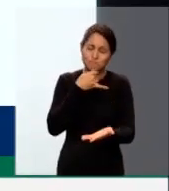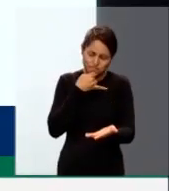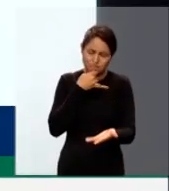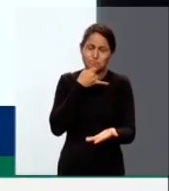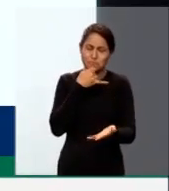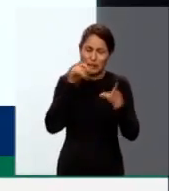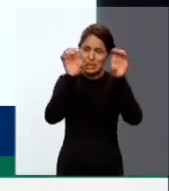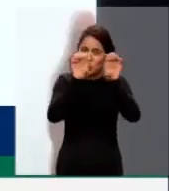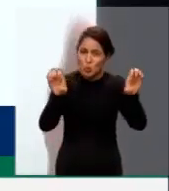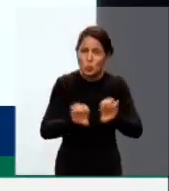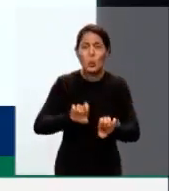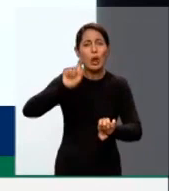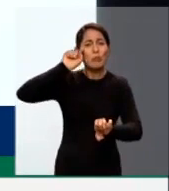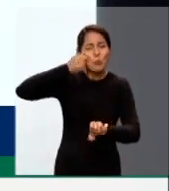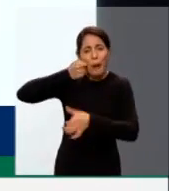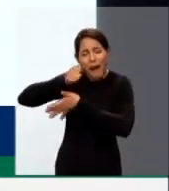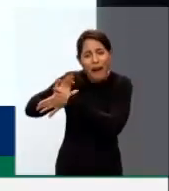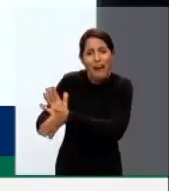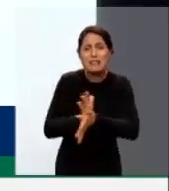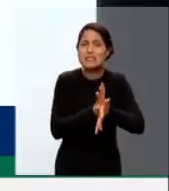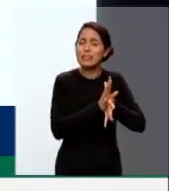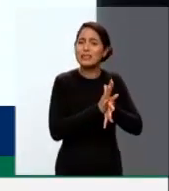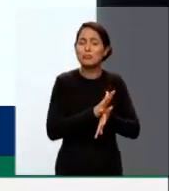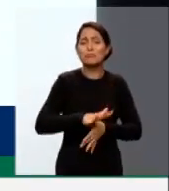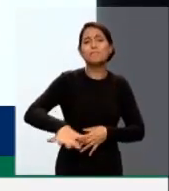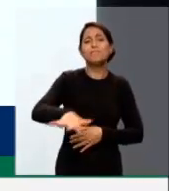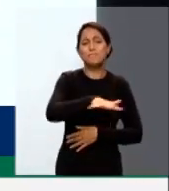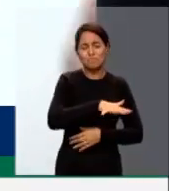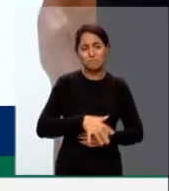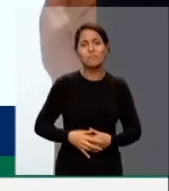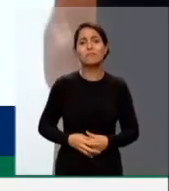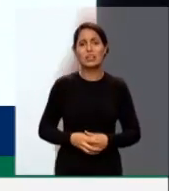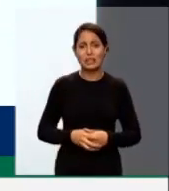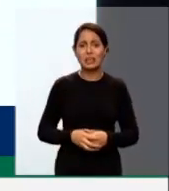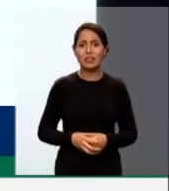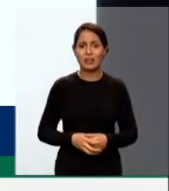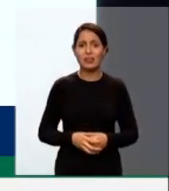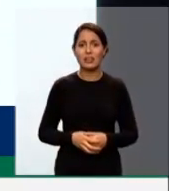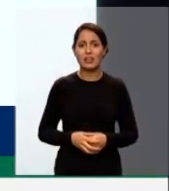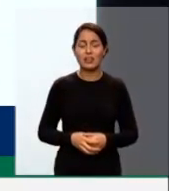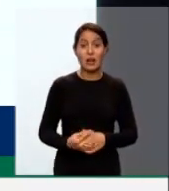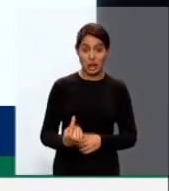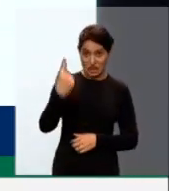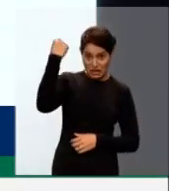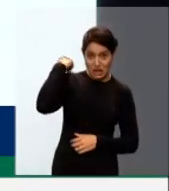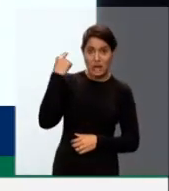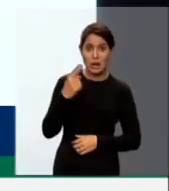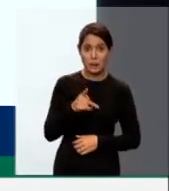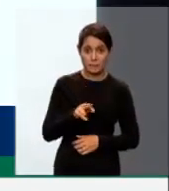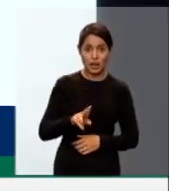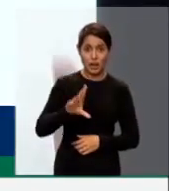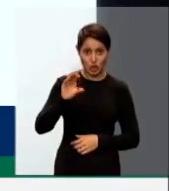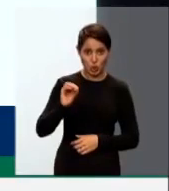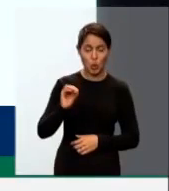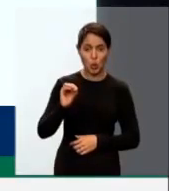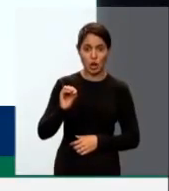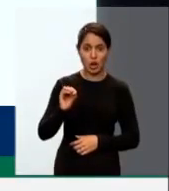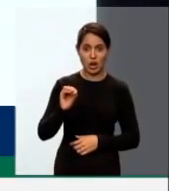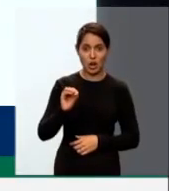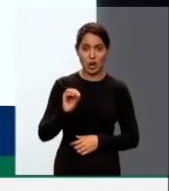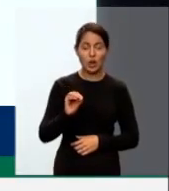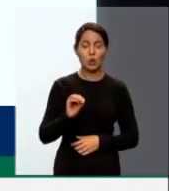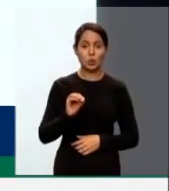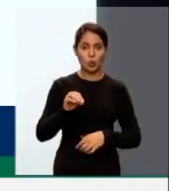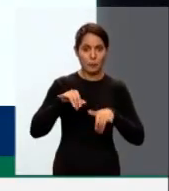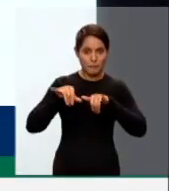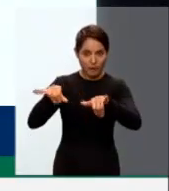estrutura racista. Pedro Henrique Gonzaga já havia sido morto depois de uma imobilização no mercado